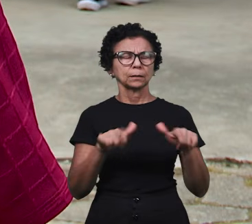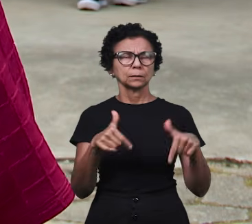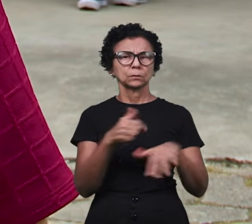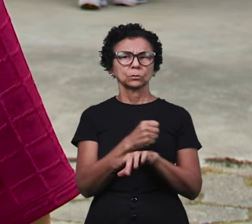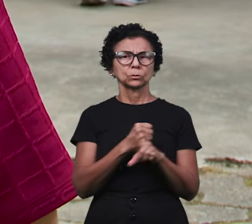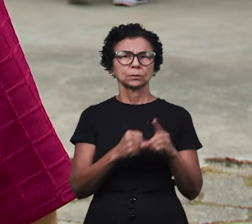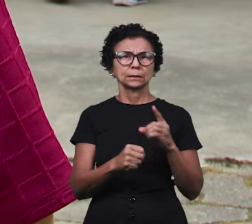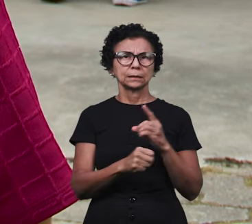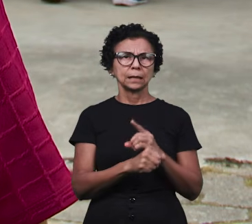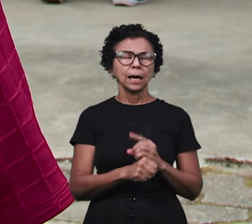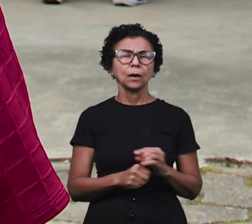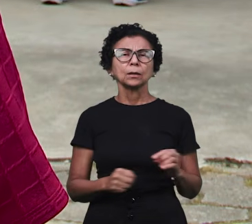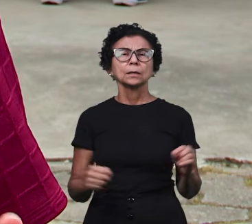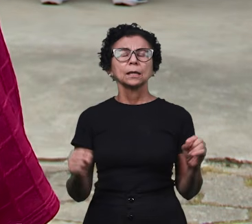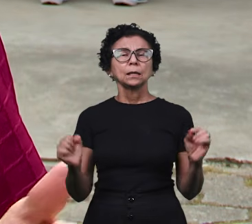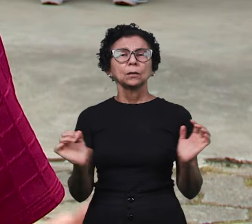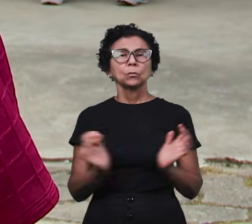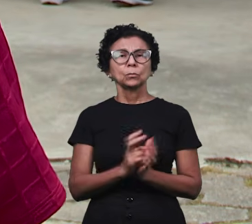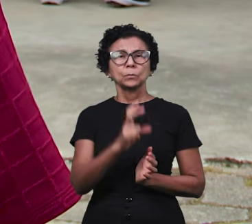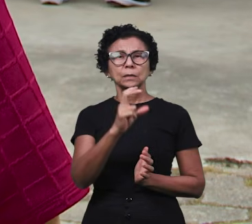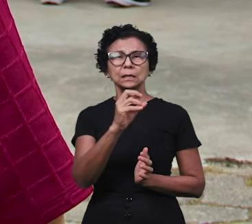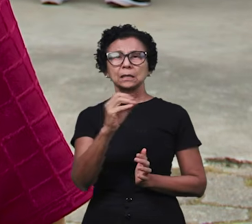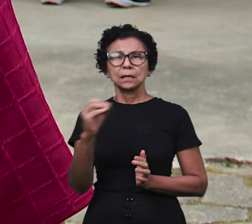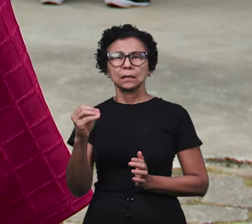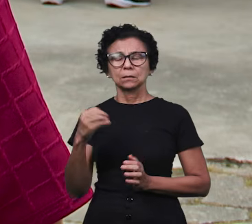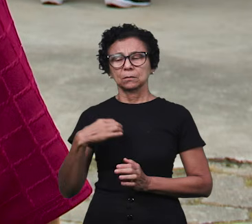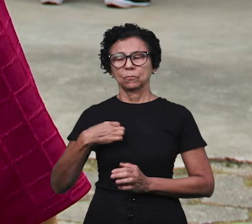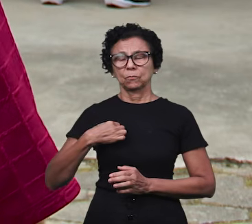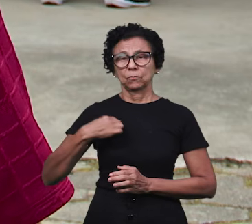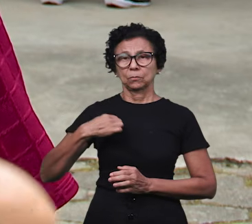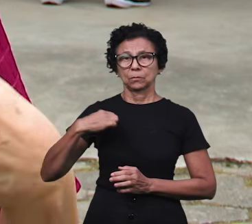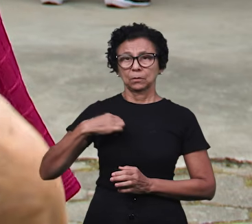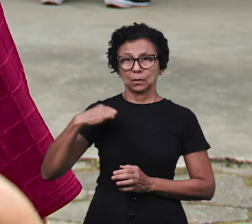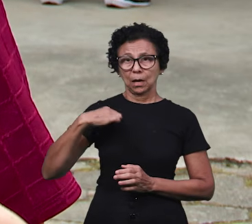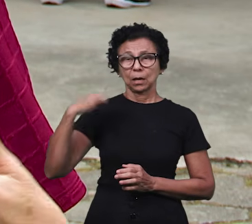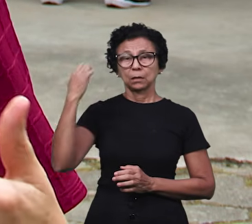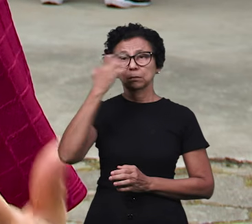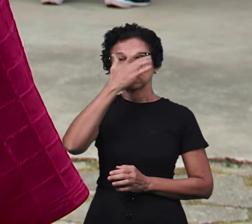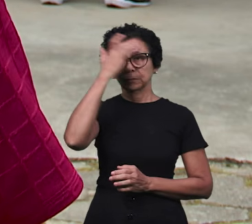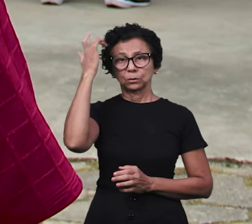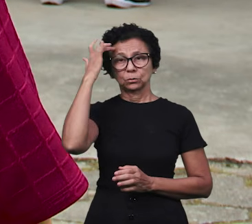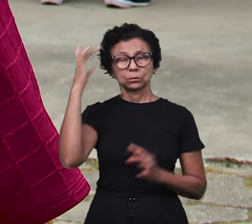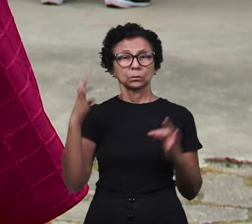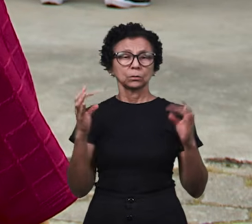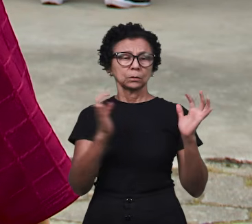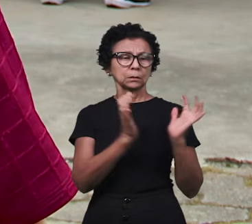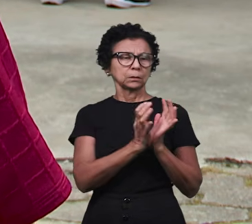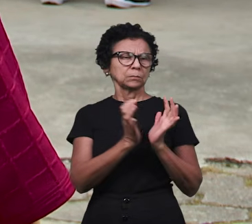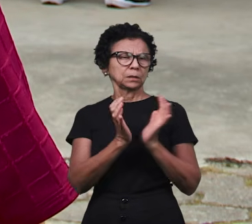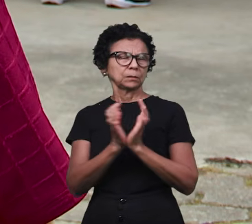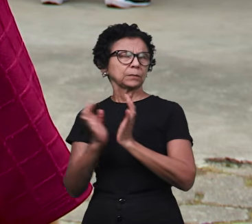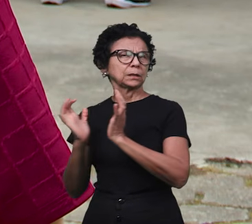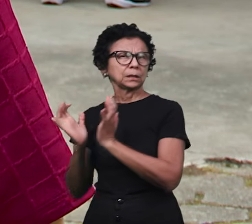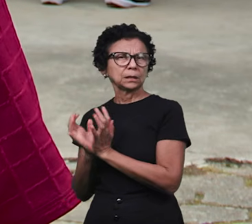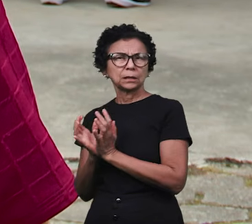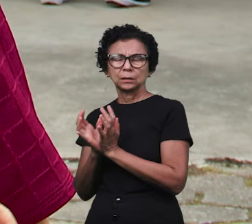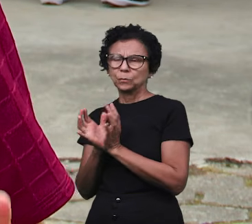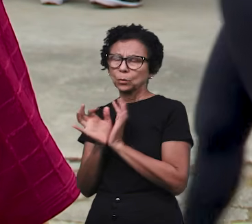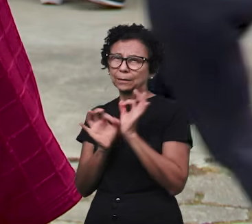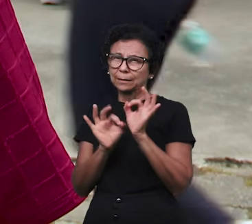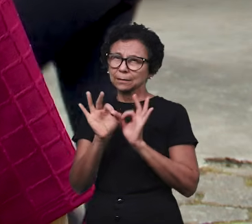todo o preparativo. Nós temos em média 500 voluntários, ali em todas as equipes, né,